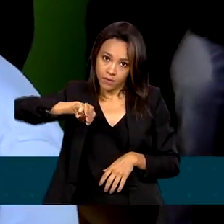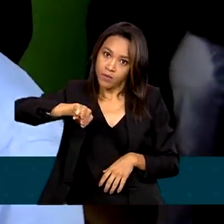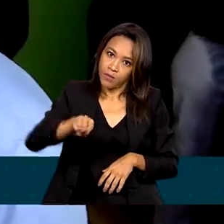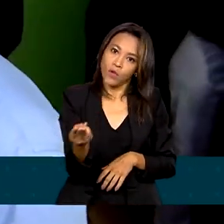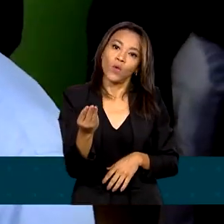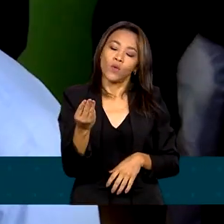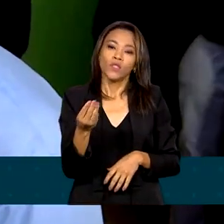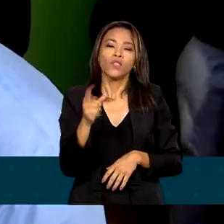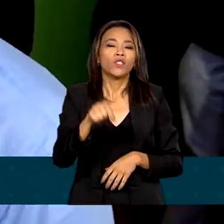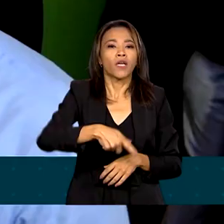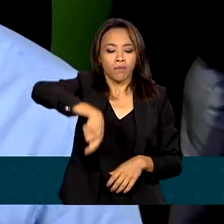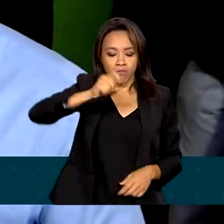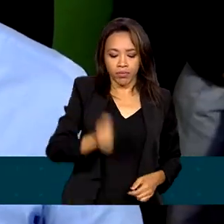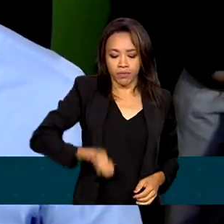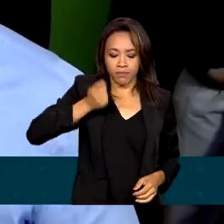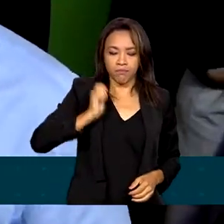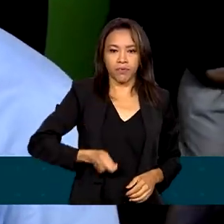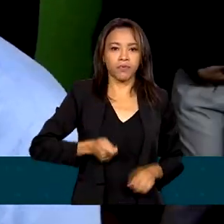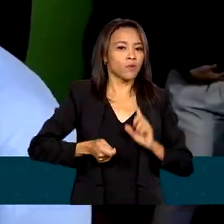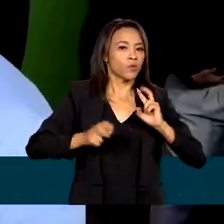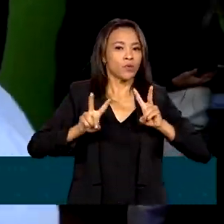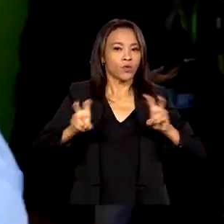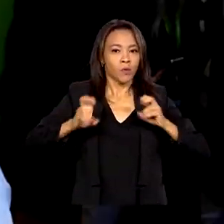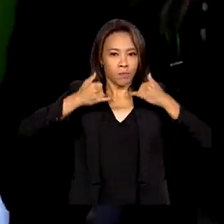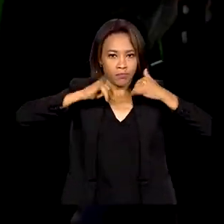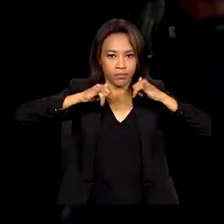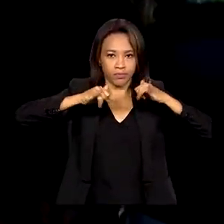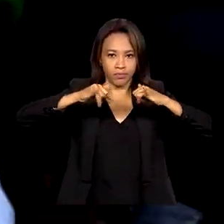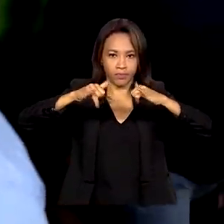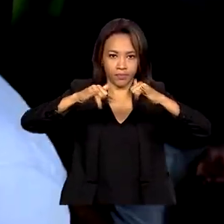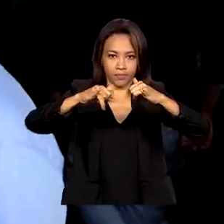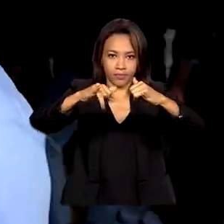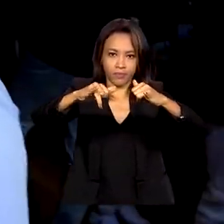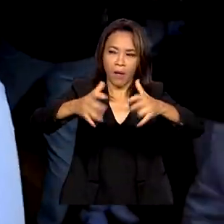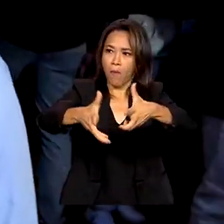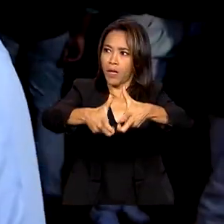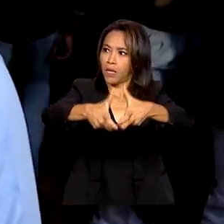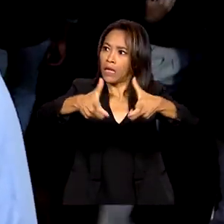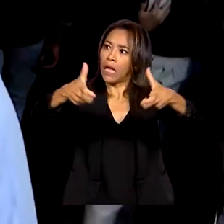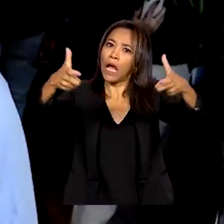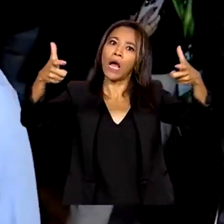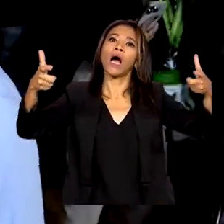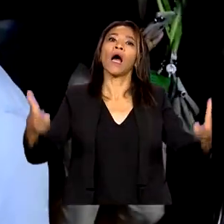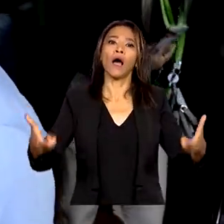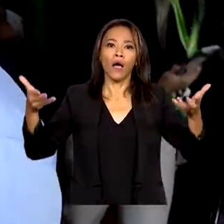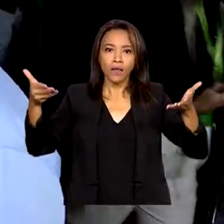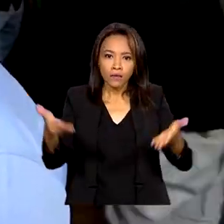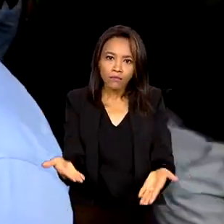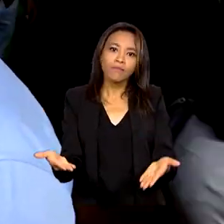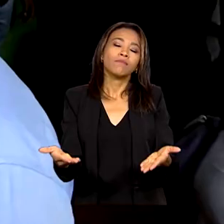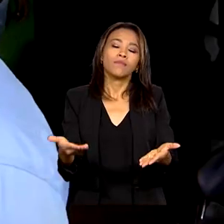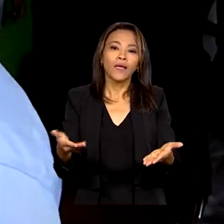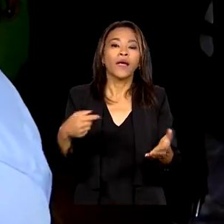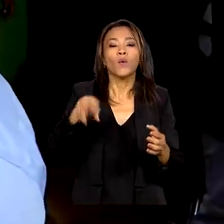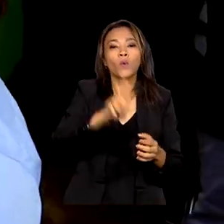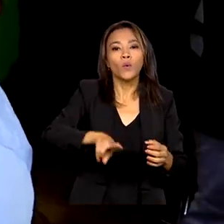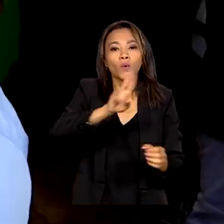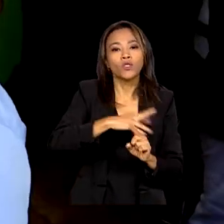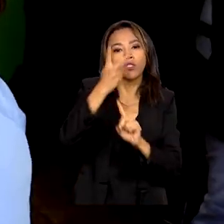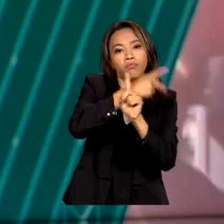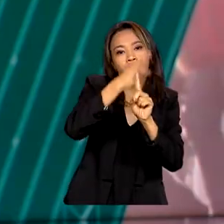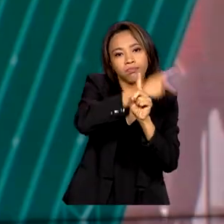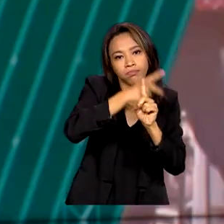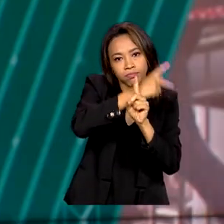esse ano, de linhas de transmissão, a fim de escoar toda essa produção e continuar crescendo a energia, as energias limpas e renováveis no